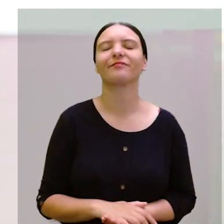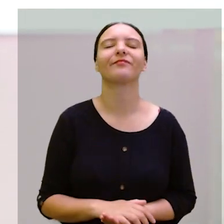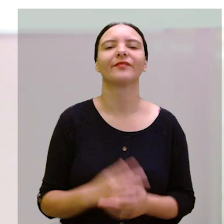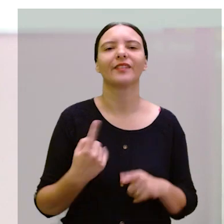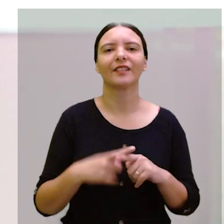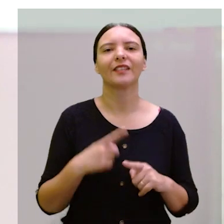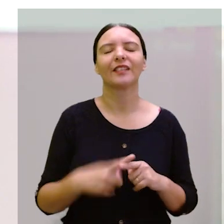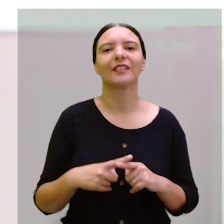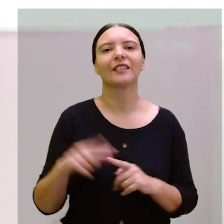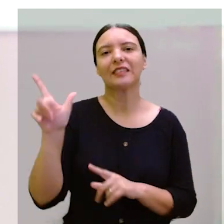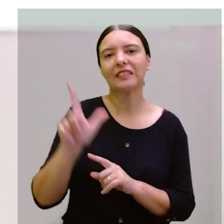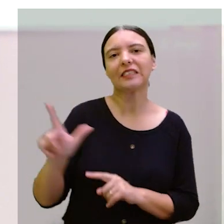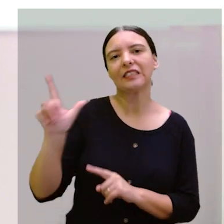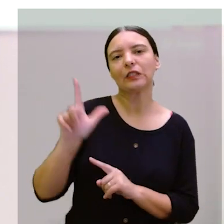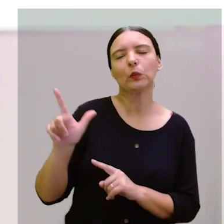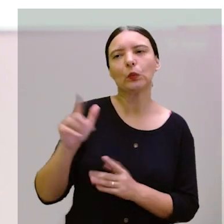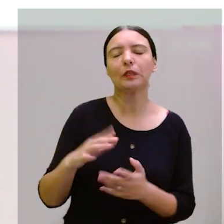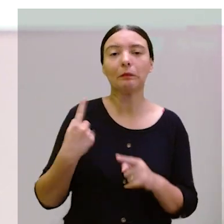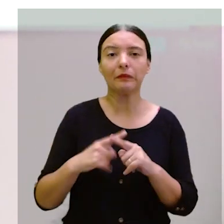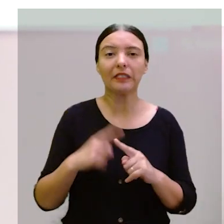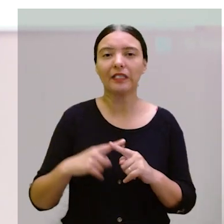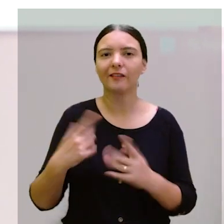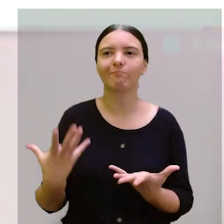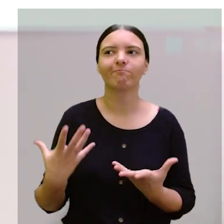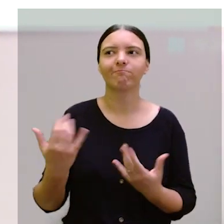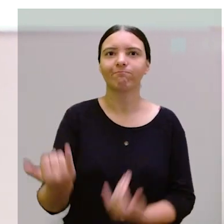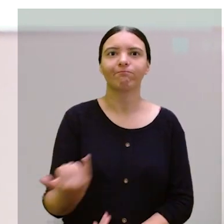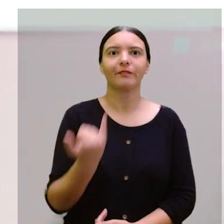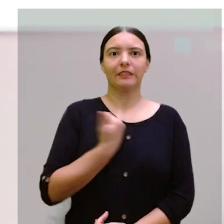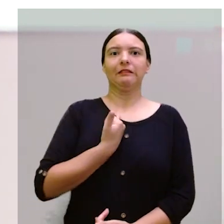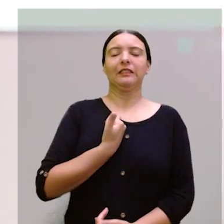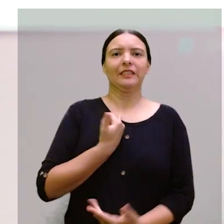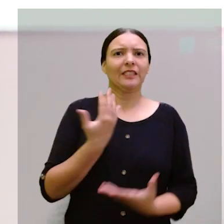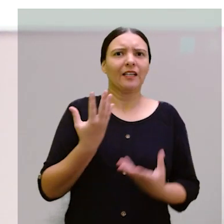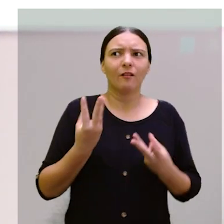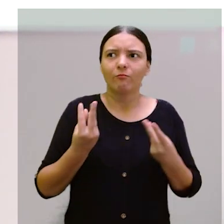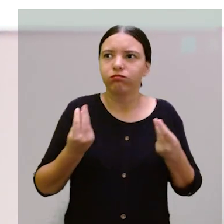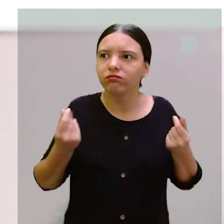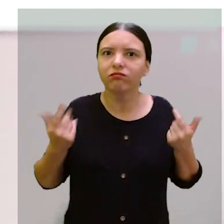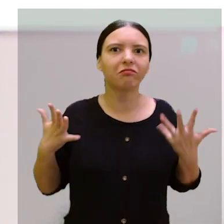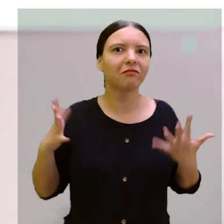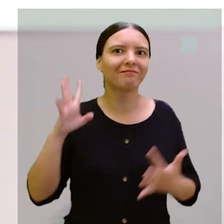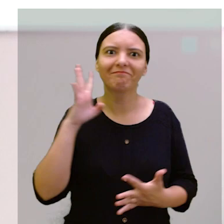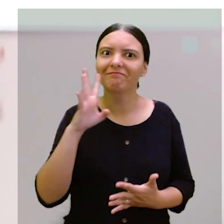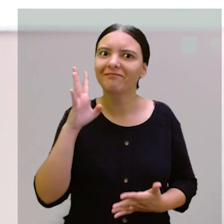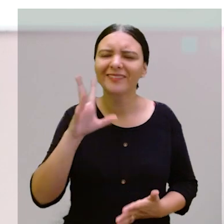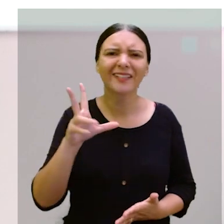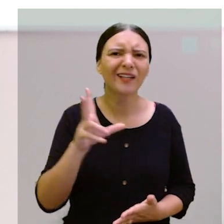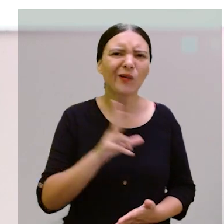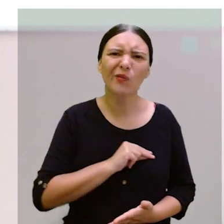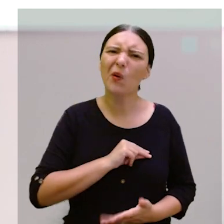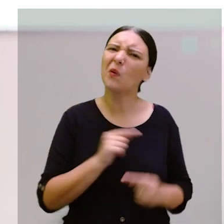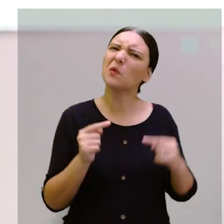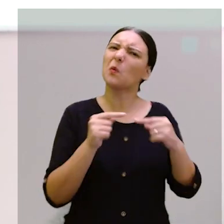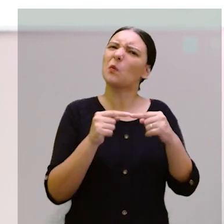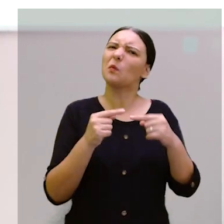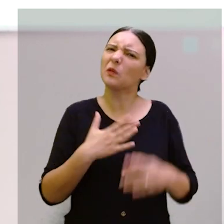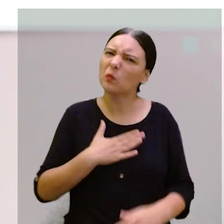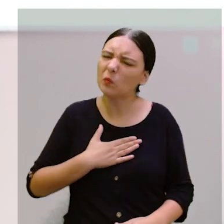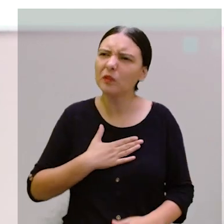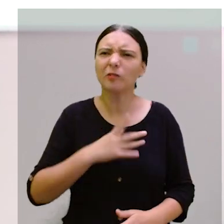literatura pode provocar na gente. Aquilo te diz alguma coisa que você nem sabe exatamente o que é, mas fala de você, fala do